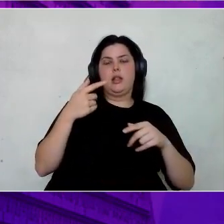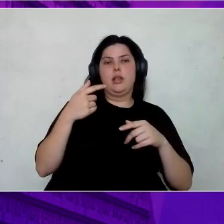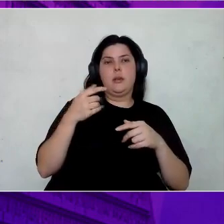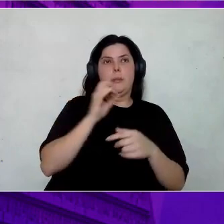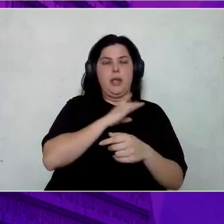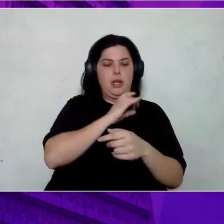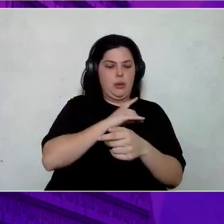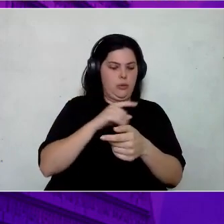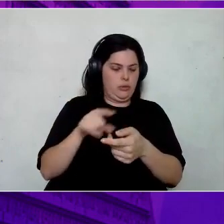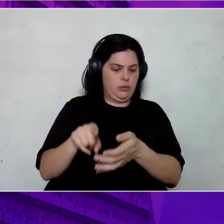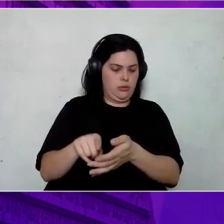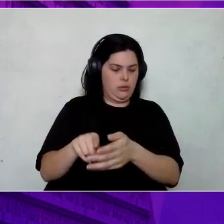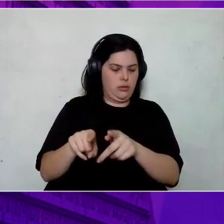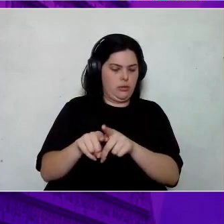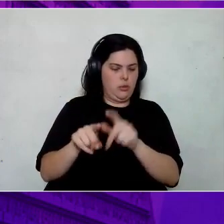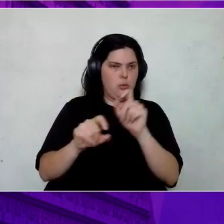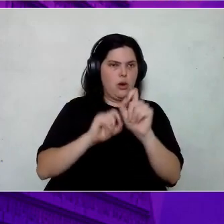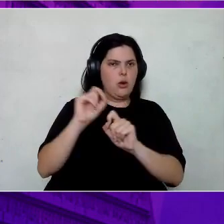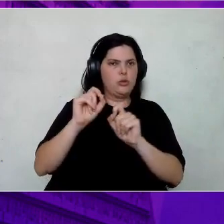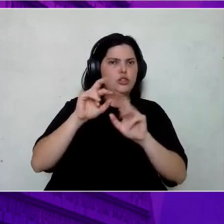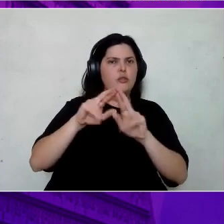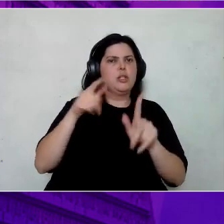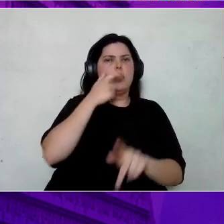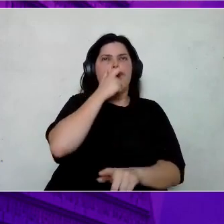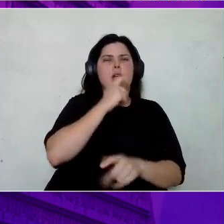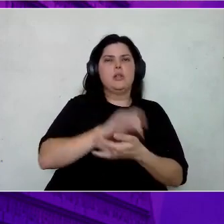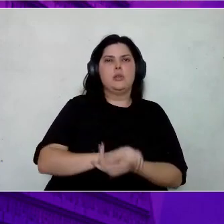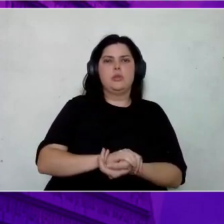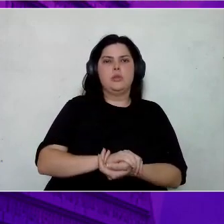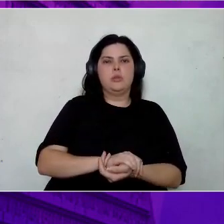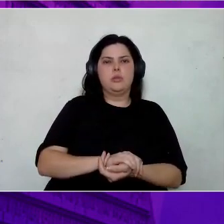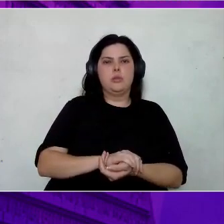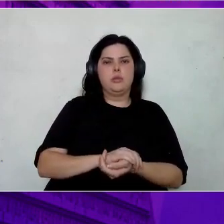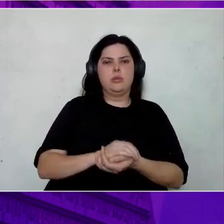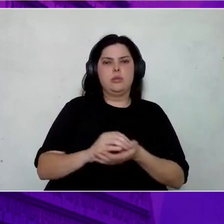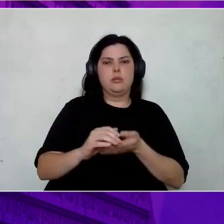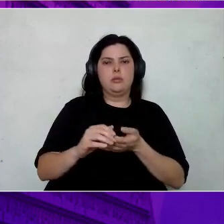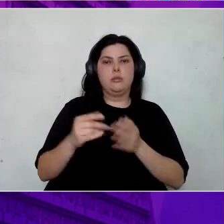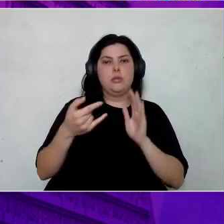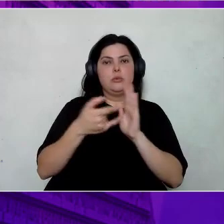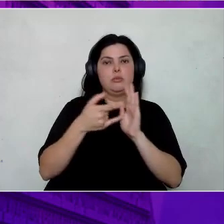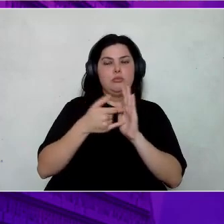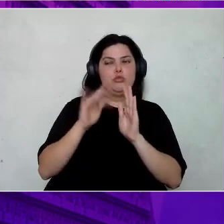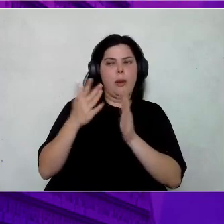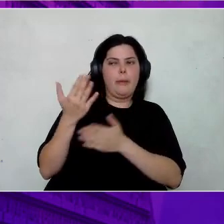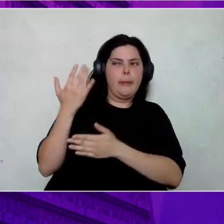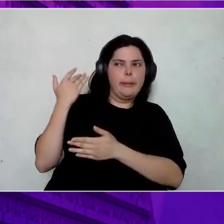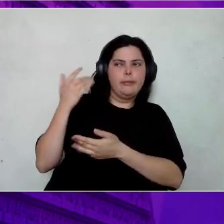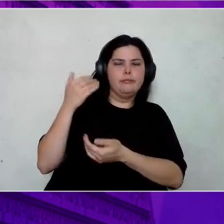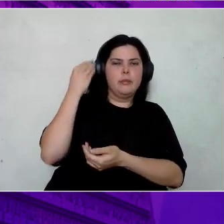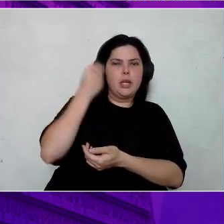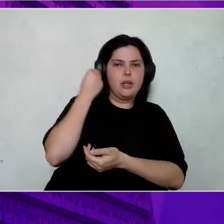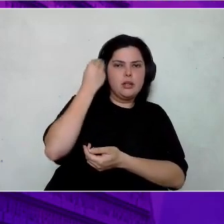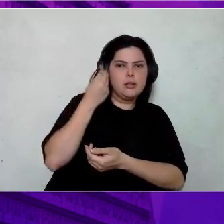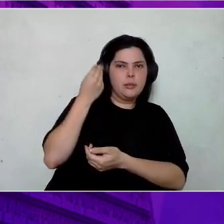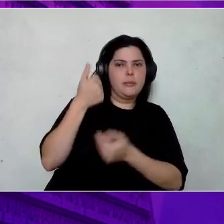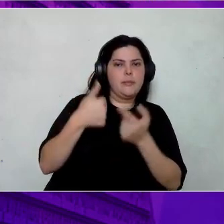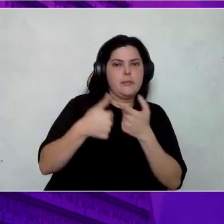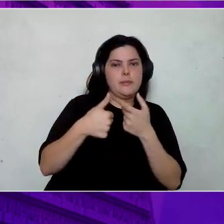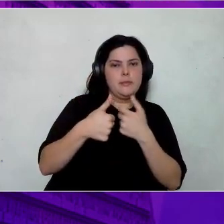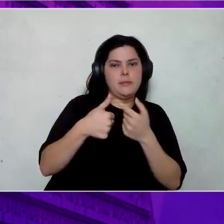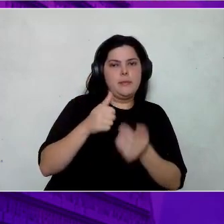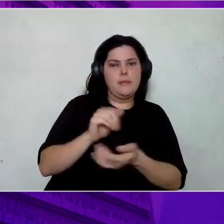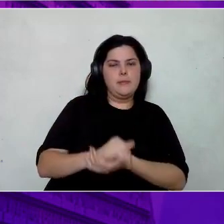diferenciais eu teria pelo fato de eu ter sido desenvolvedor, né? Então, a primeira coisa que eu acho que eu pensei é,